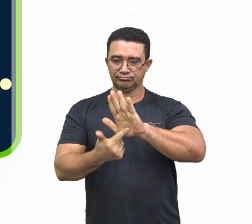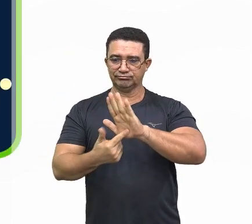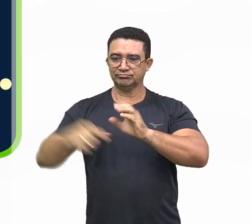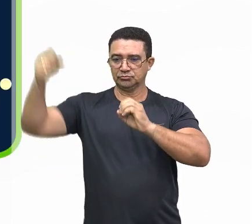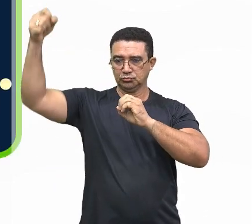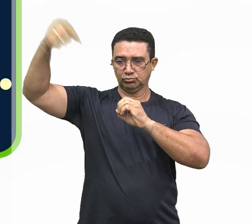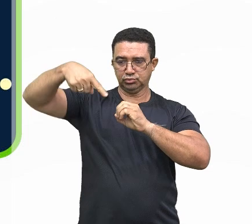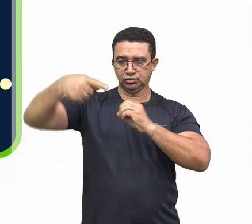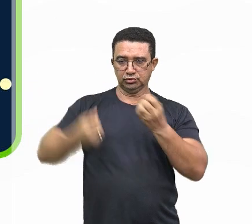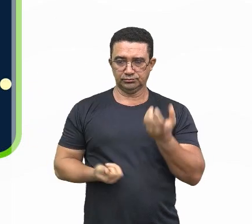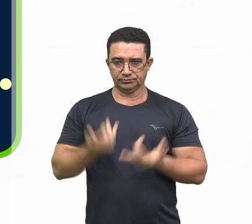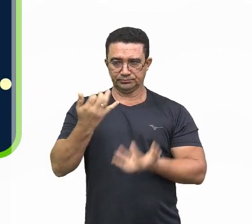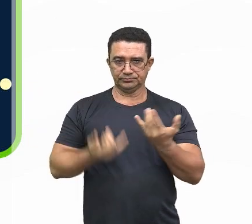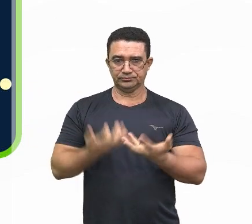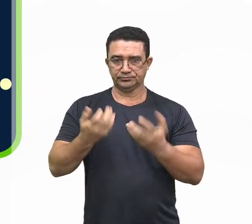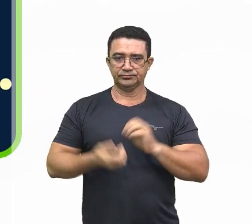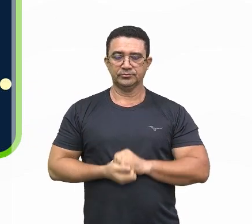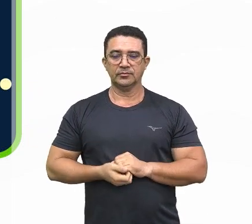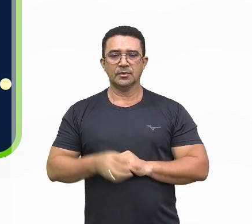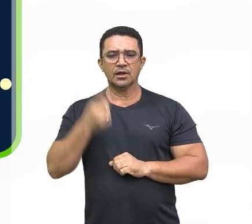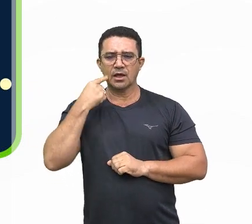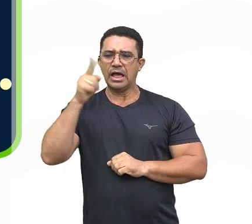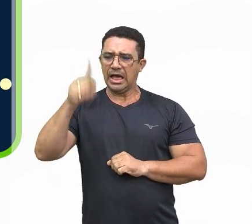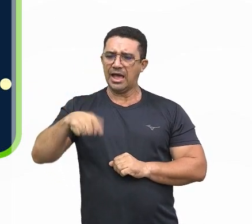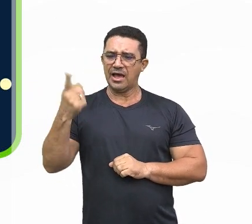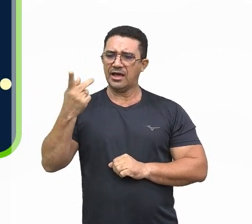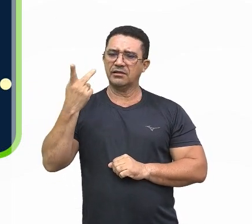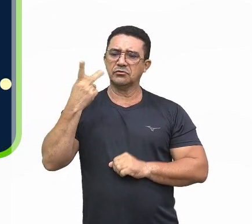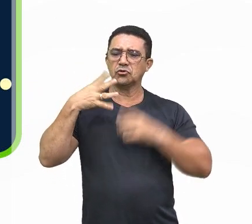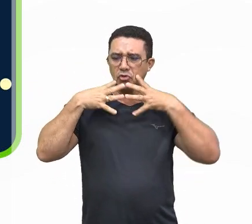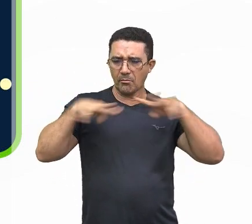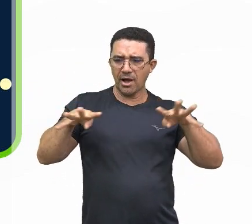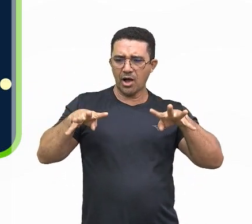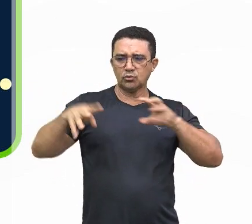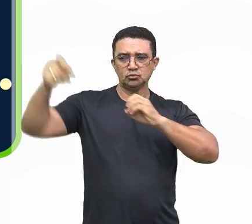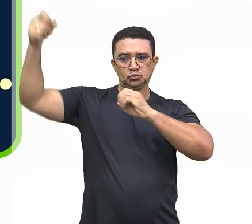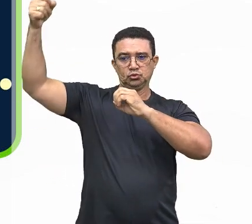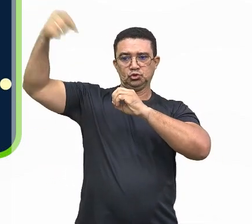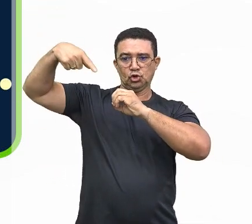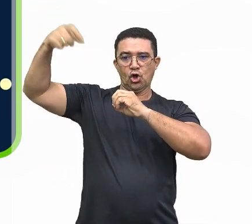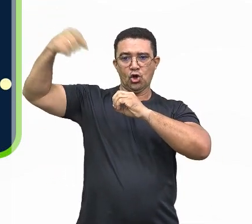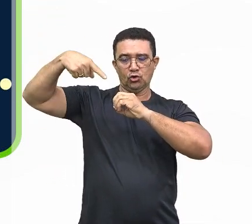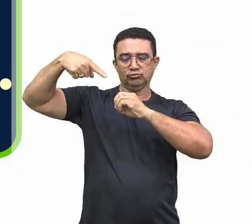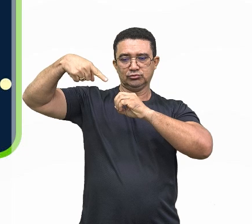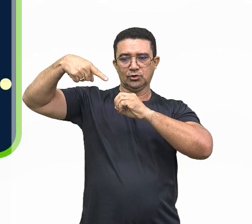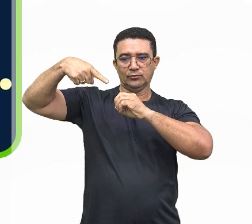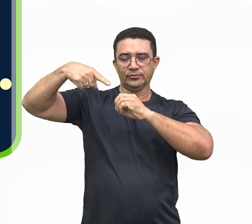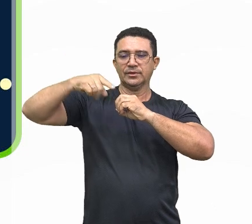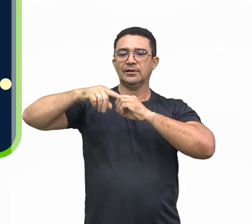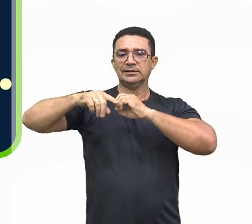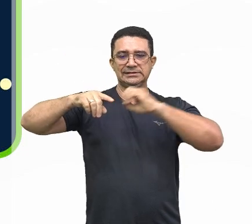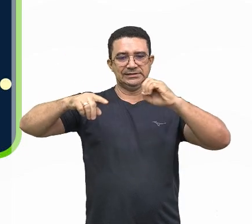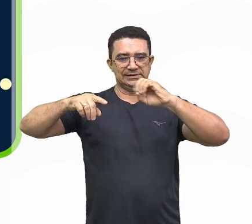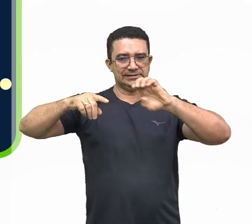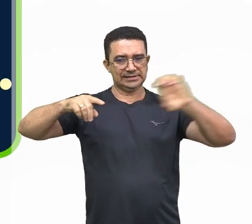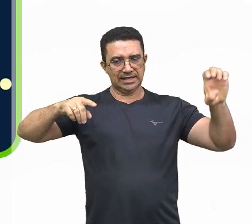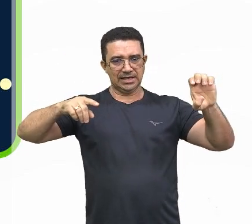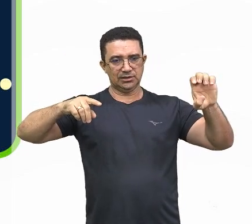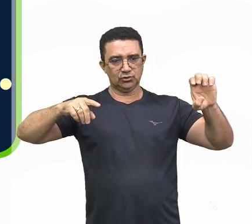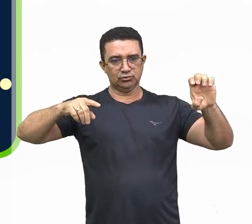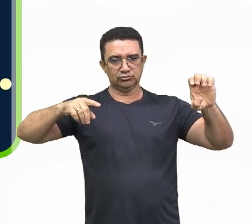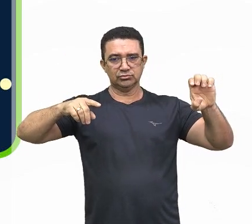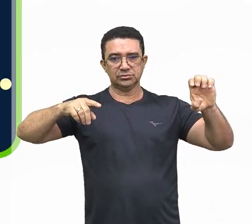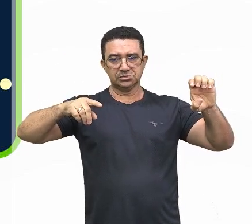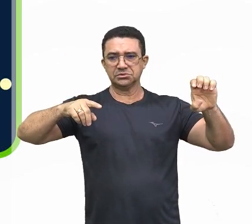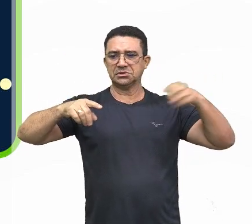Olha, nós temos a emissão natural, né, do Sol, nesse lado esquerdo aí, nós já podemos ver o Sol